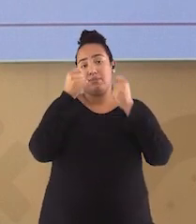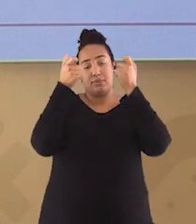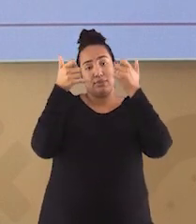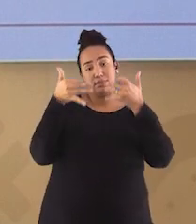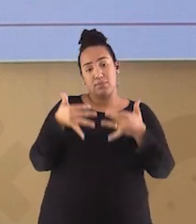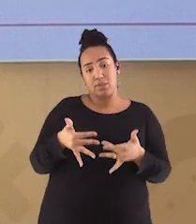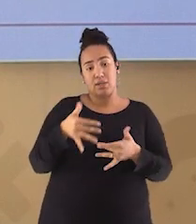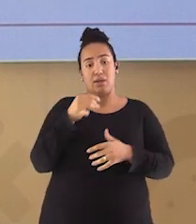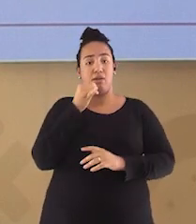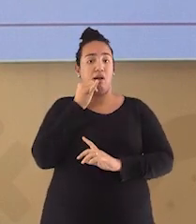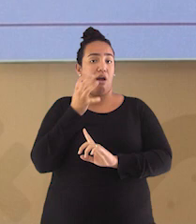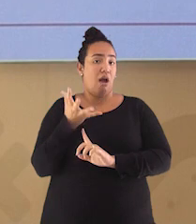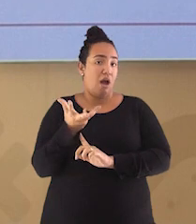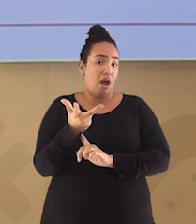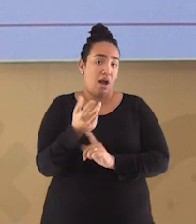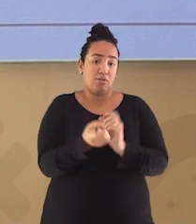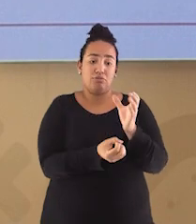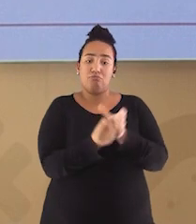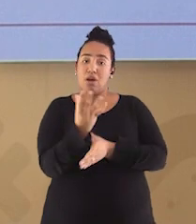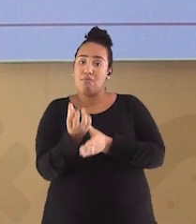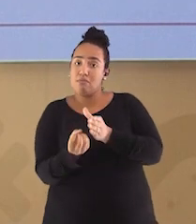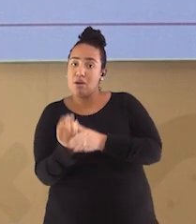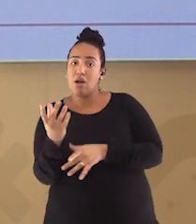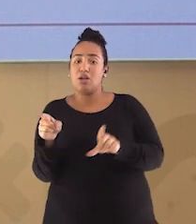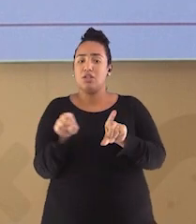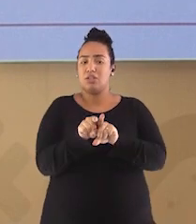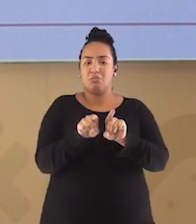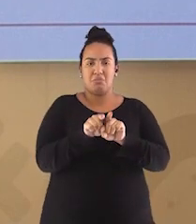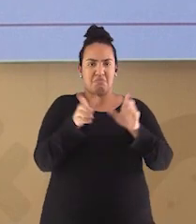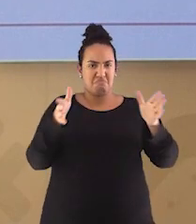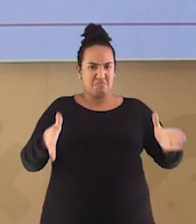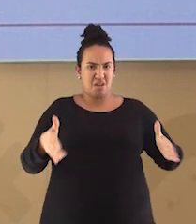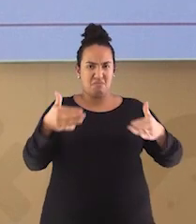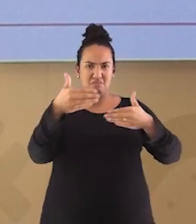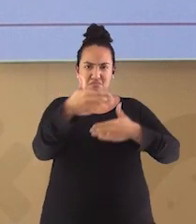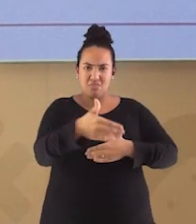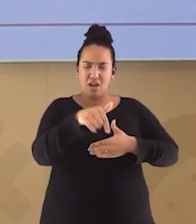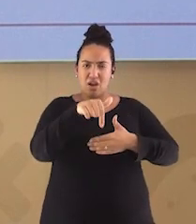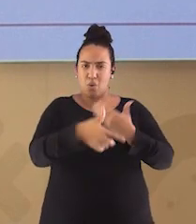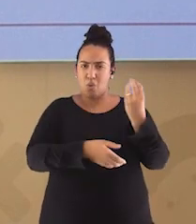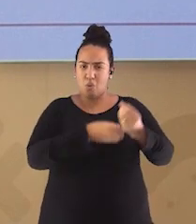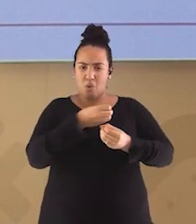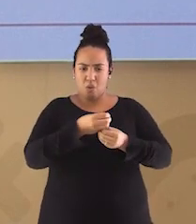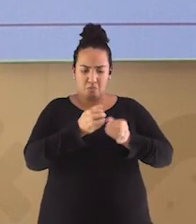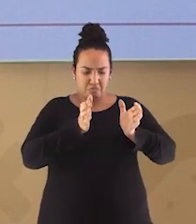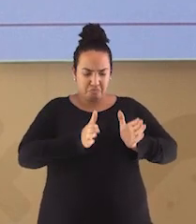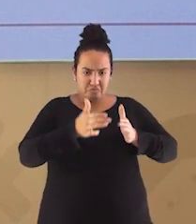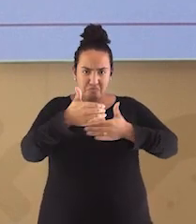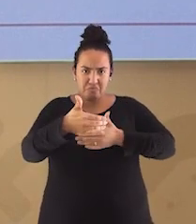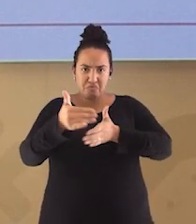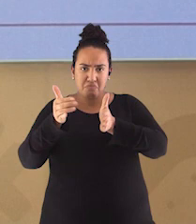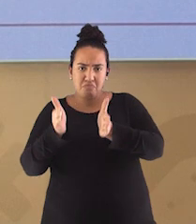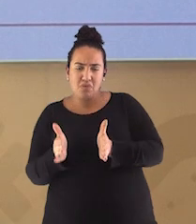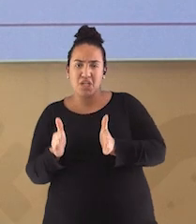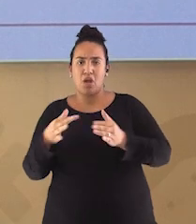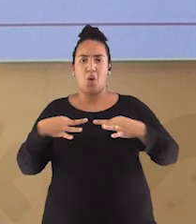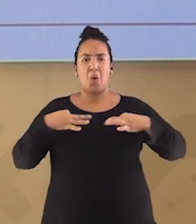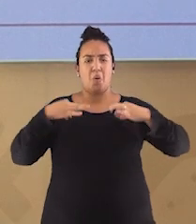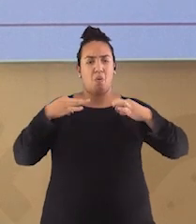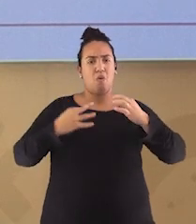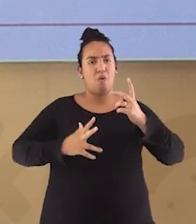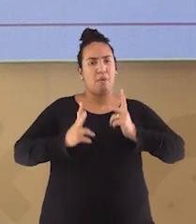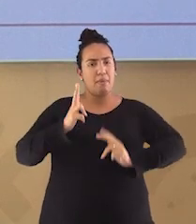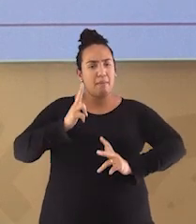as Produções artesanais cercamentos de lotes divisão de espaços cortes de tecidos e muitas outras